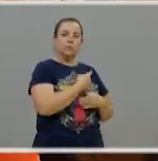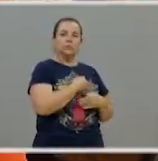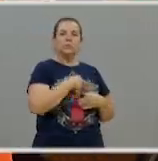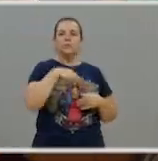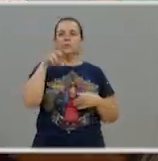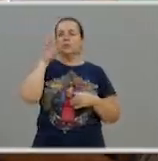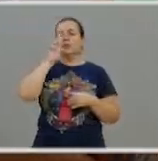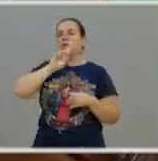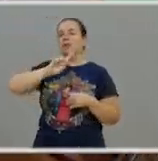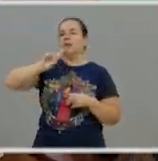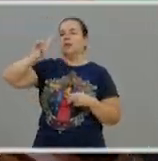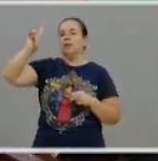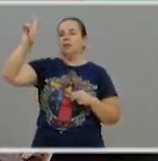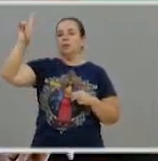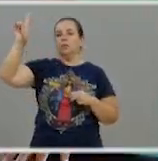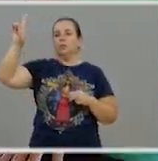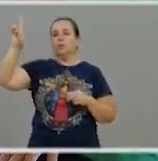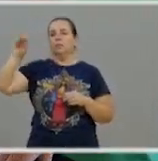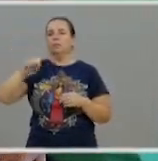Transfigurai-nos, ó